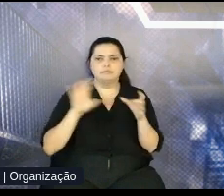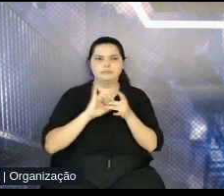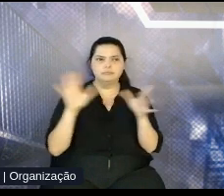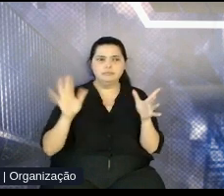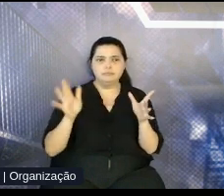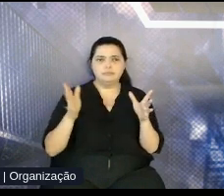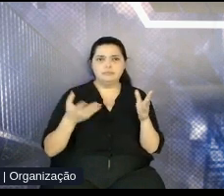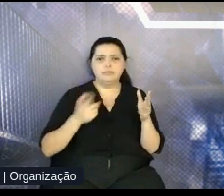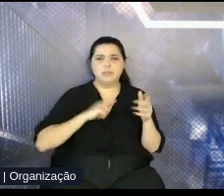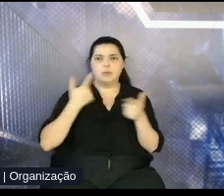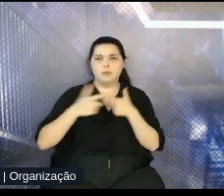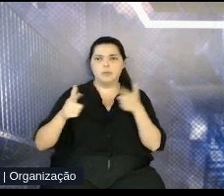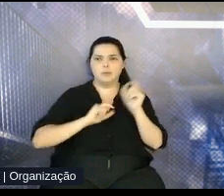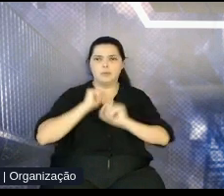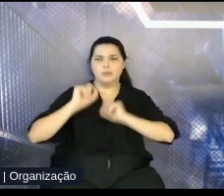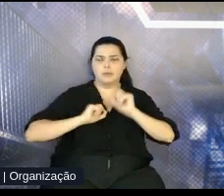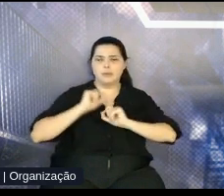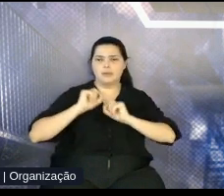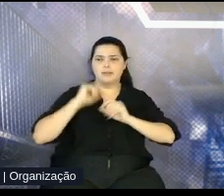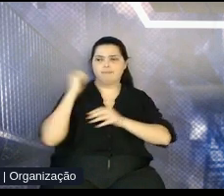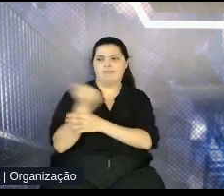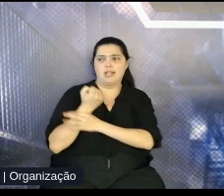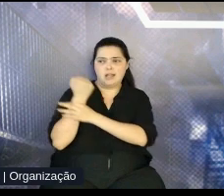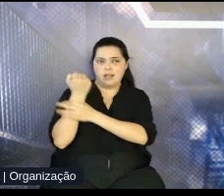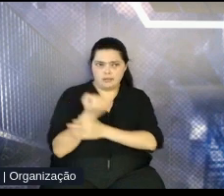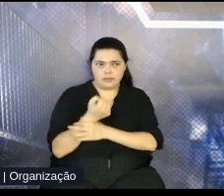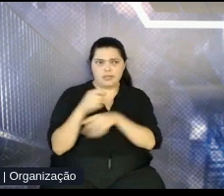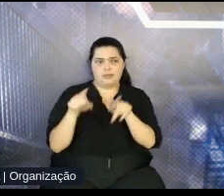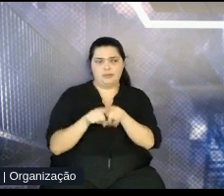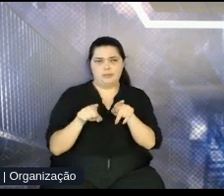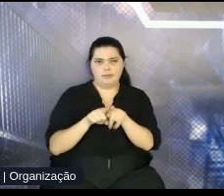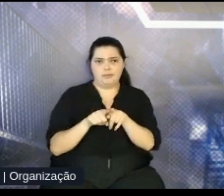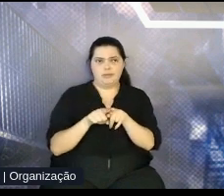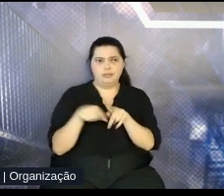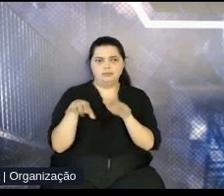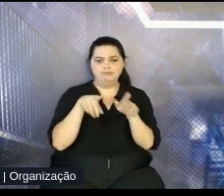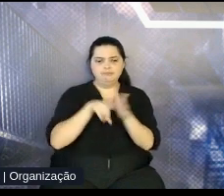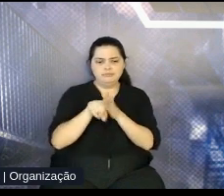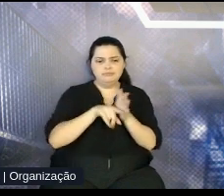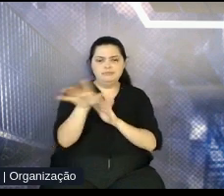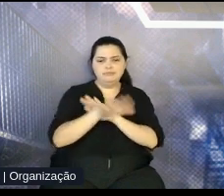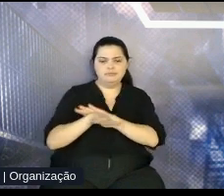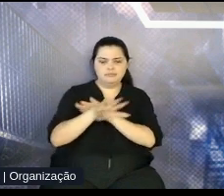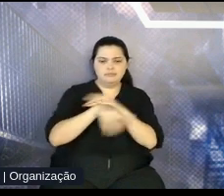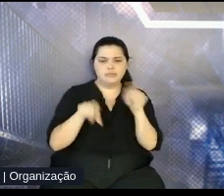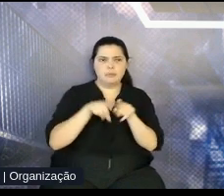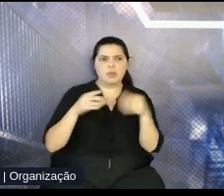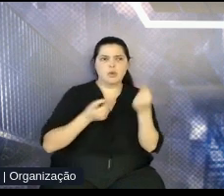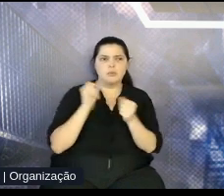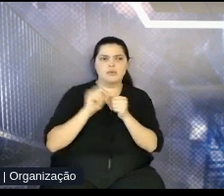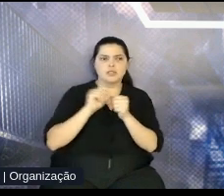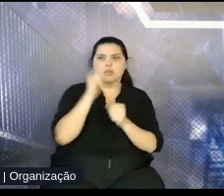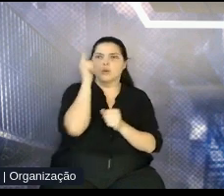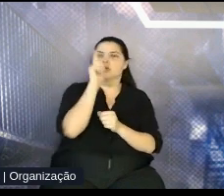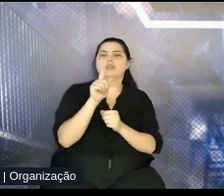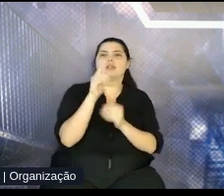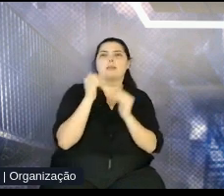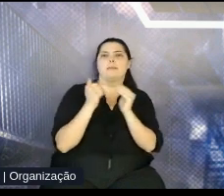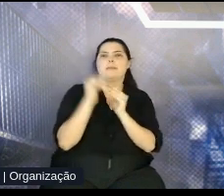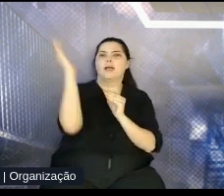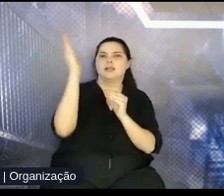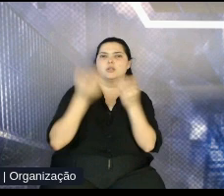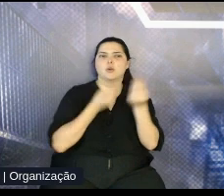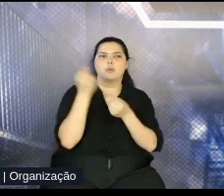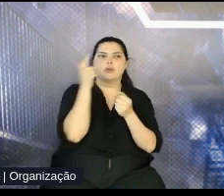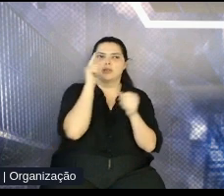aquela problemática ainda gigantesca ali a nível de pesquisas de mercado. Então, como a gente consegue ir além, como a gente